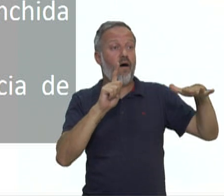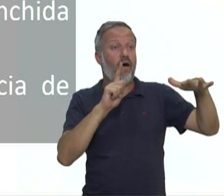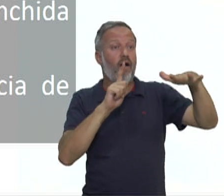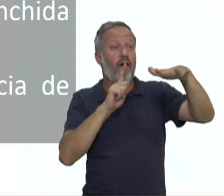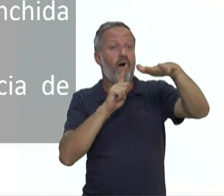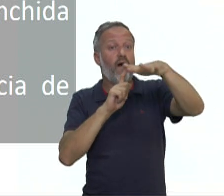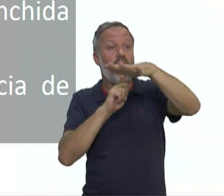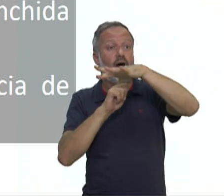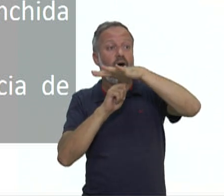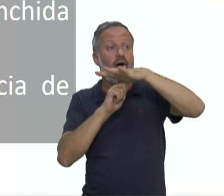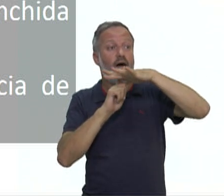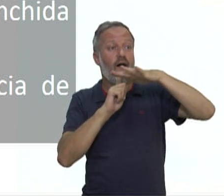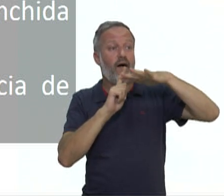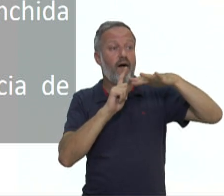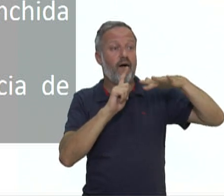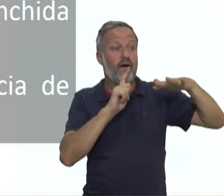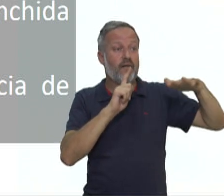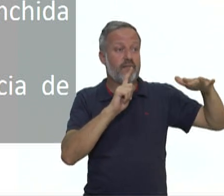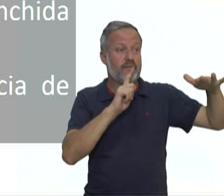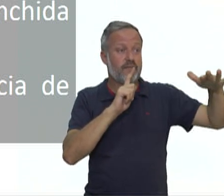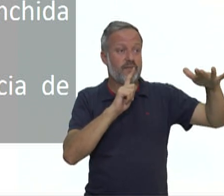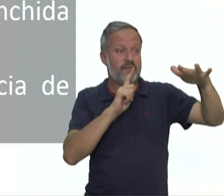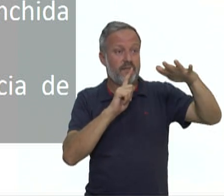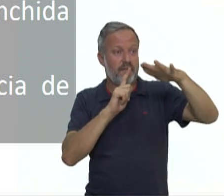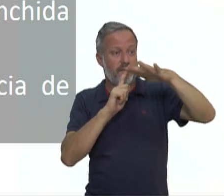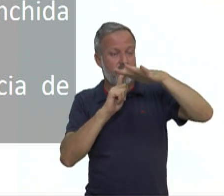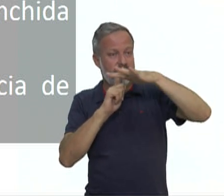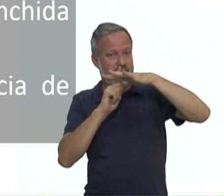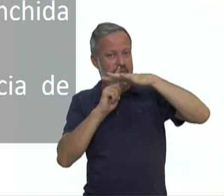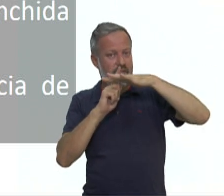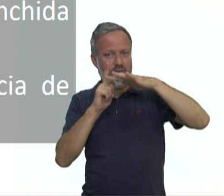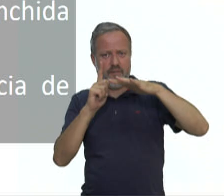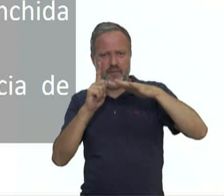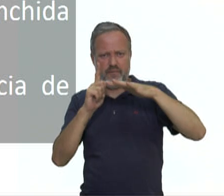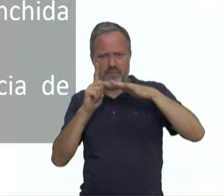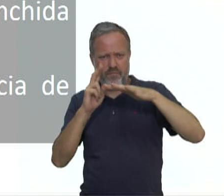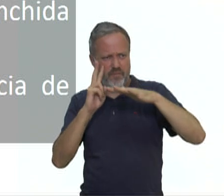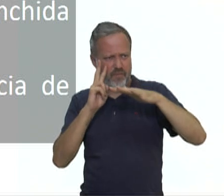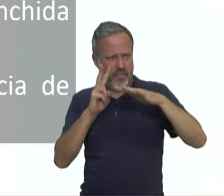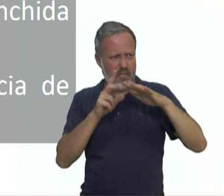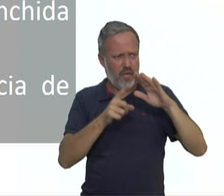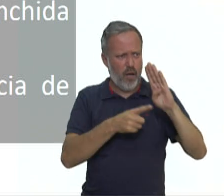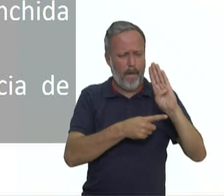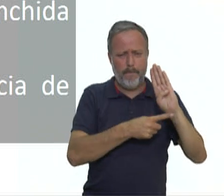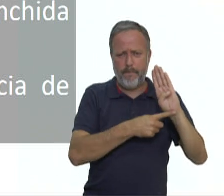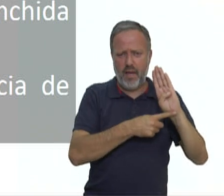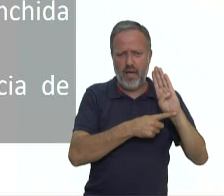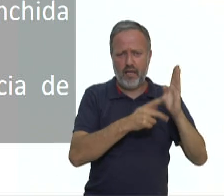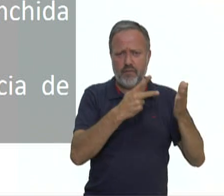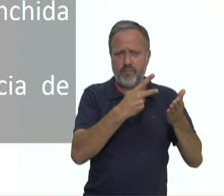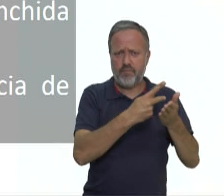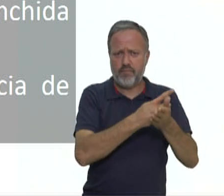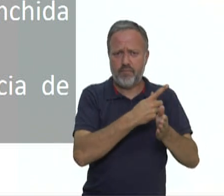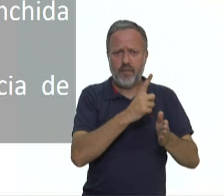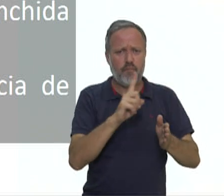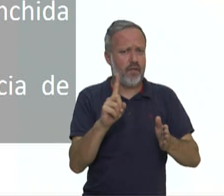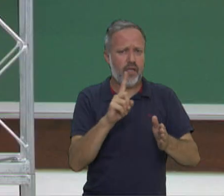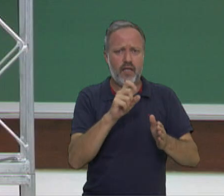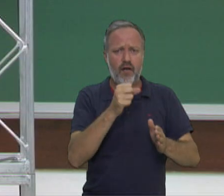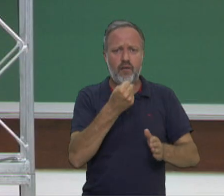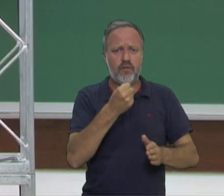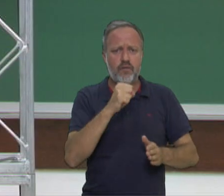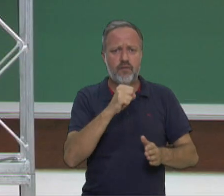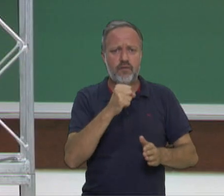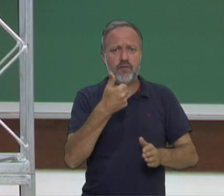outros, não é nada disso aqui. Camada de valência com 18 elétrons, gente? Não, tem camadas que cabem 2, tem camadas que cabem 8. Nem